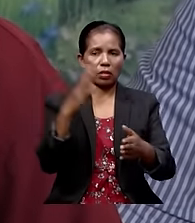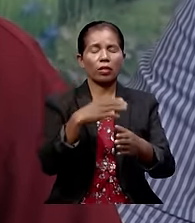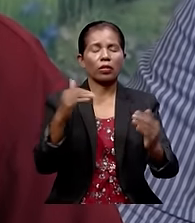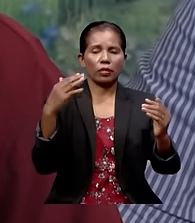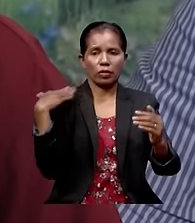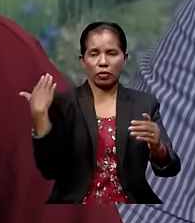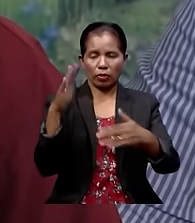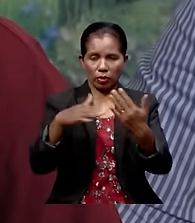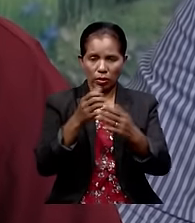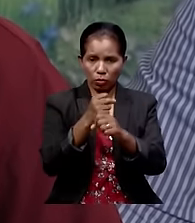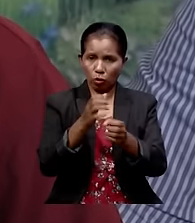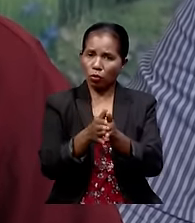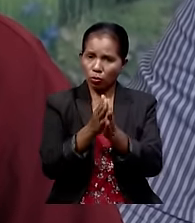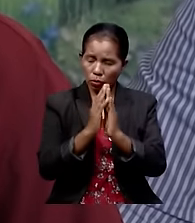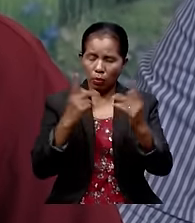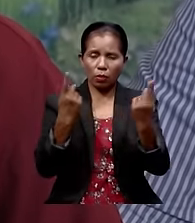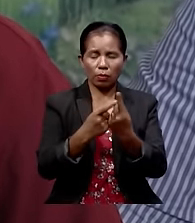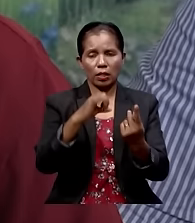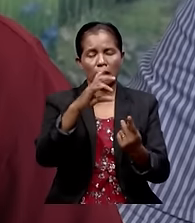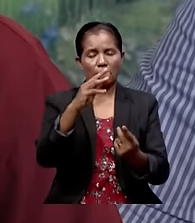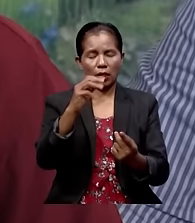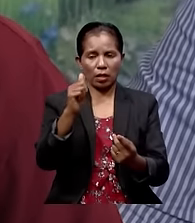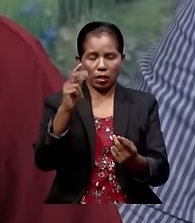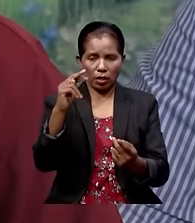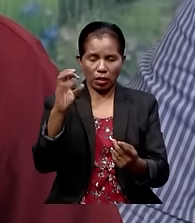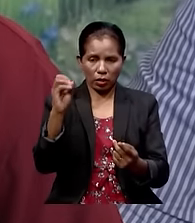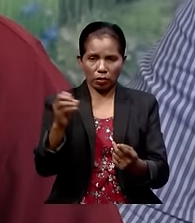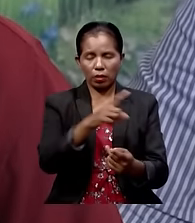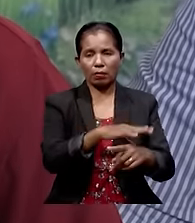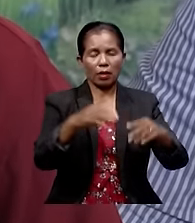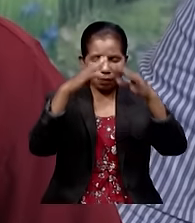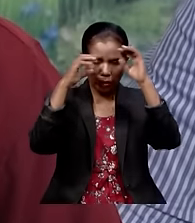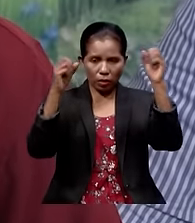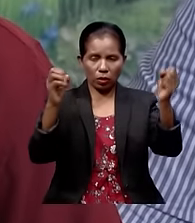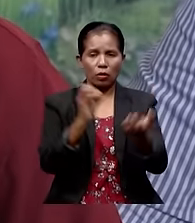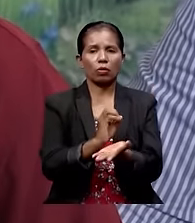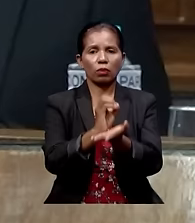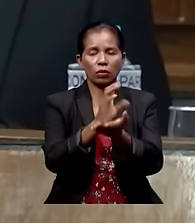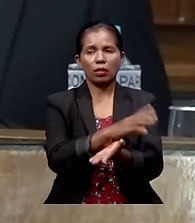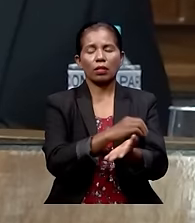konferensia imprensa, ho di exige ba kompanya Ilimanu, nomeadamente ba atual presidente Rewa, Rogério Lobato, Batu,